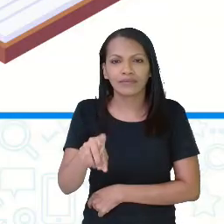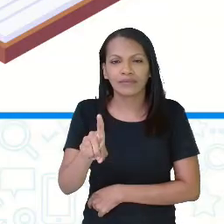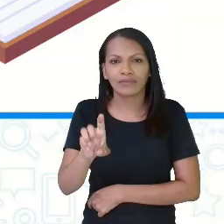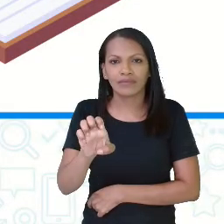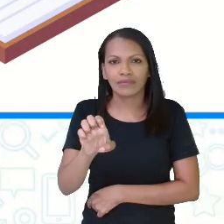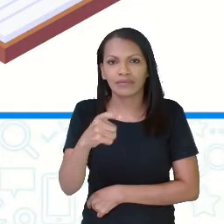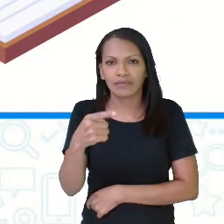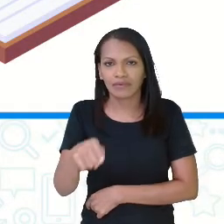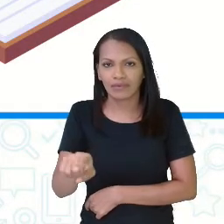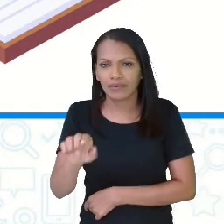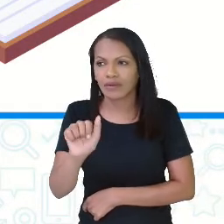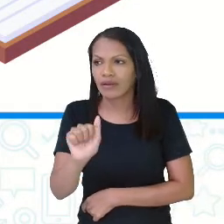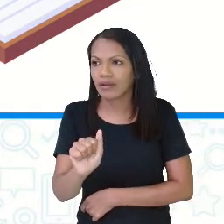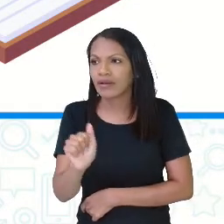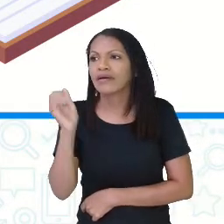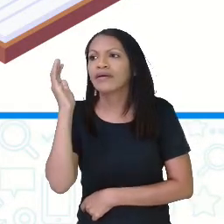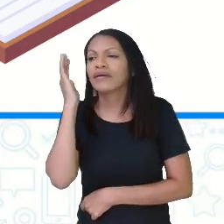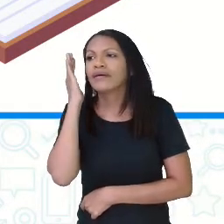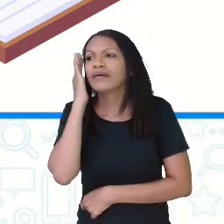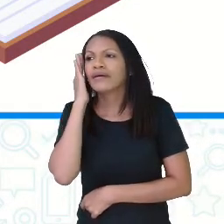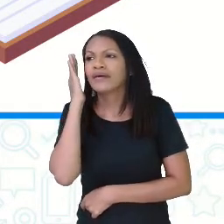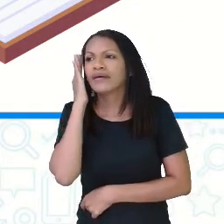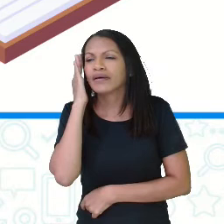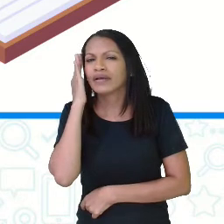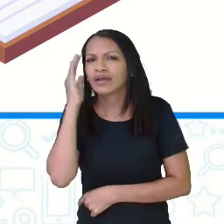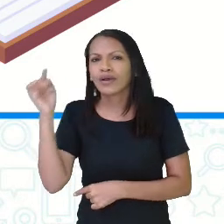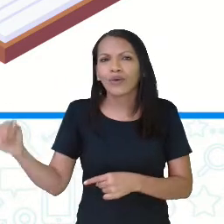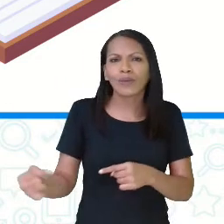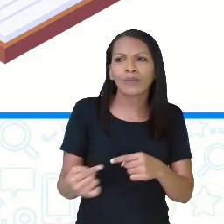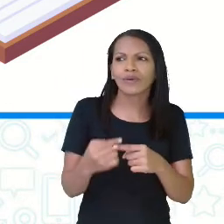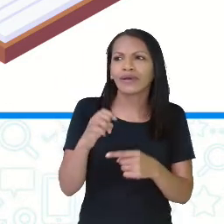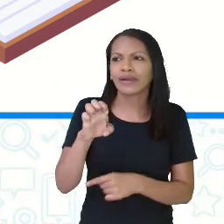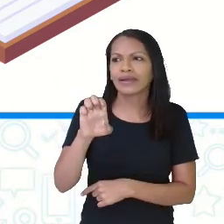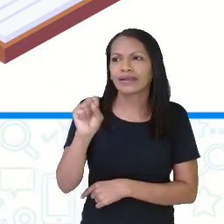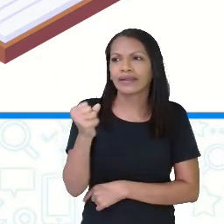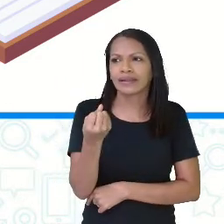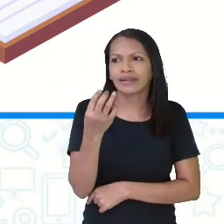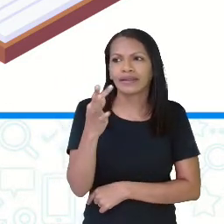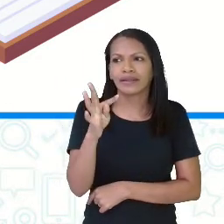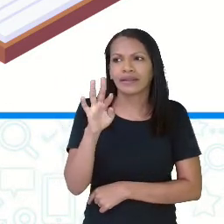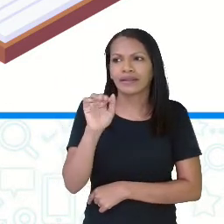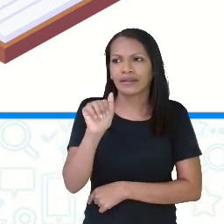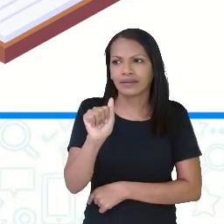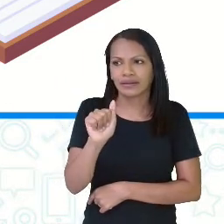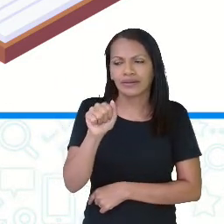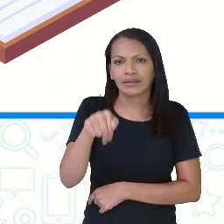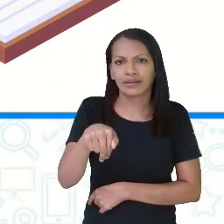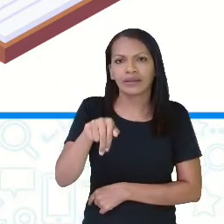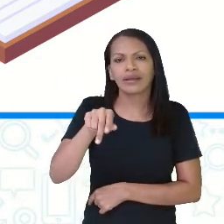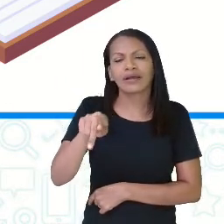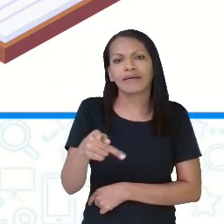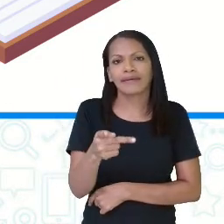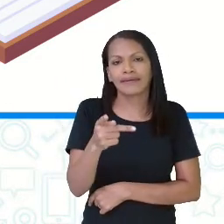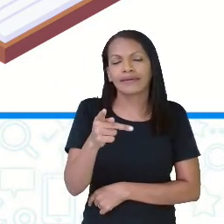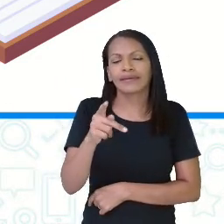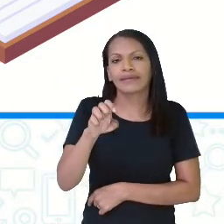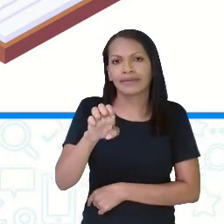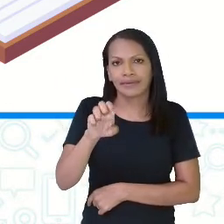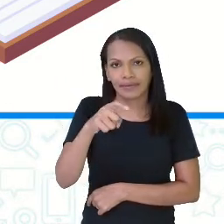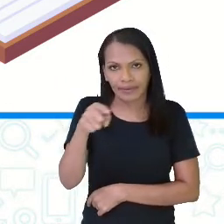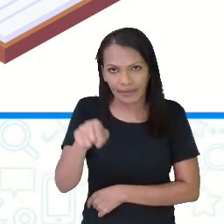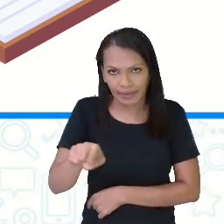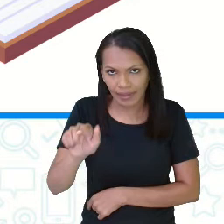palavra entender está rimando com aprender. Vamos ler? Maitini, na sua grandeza, por